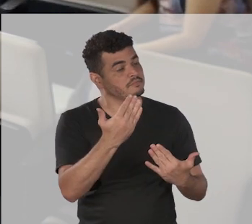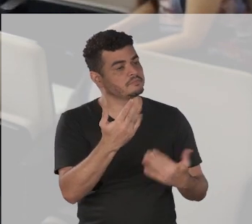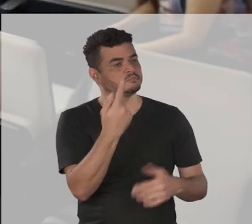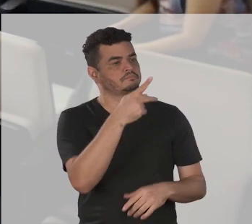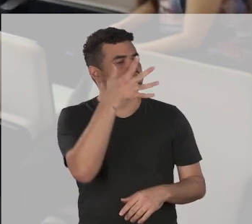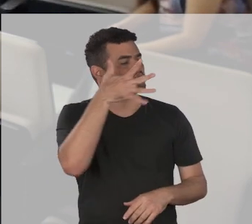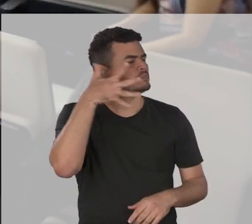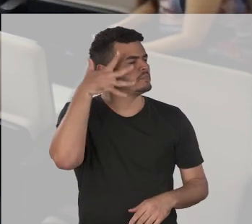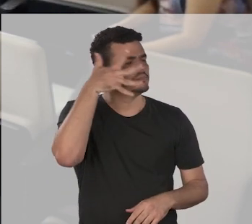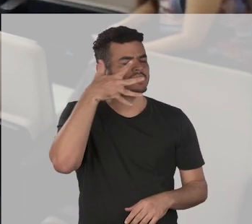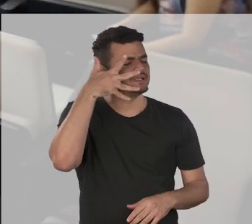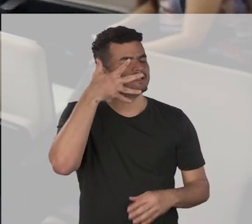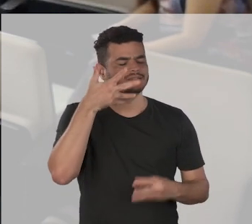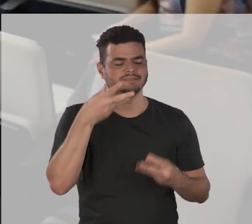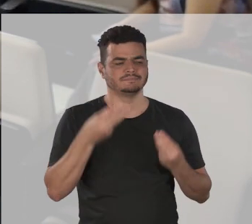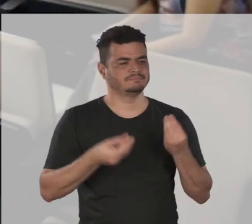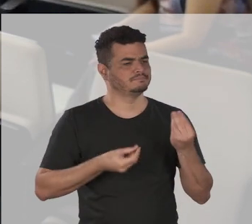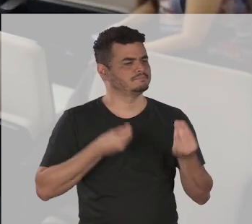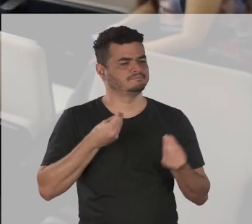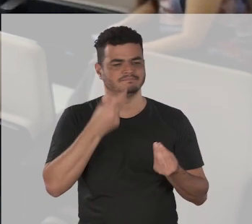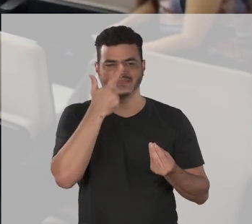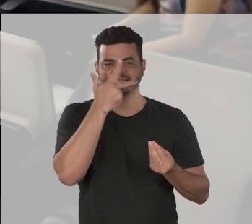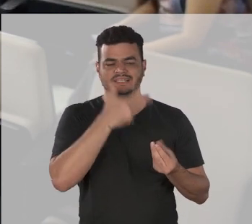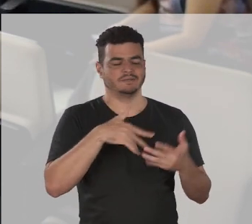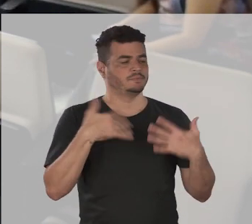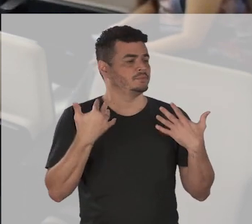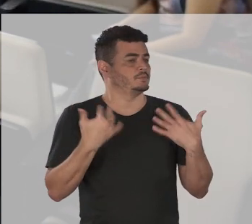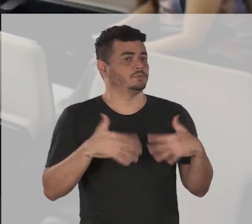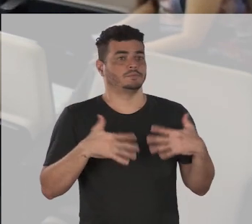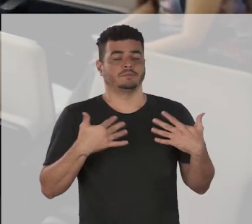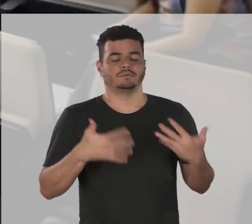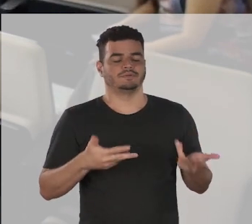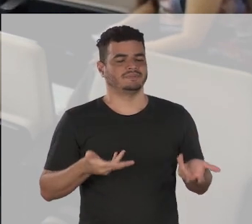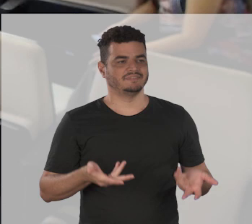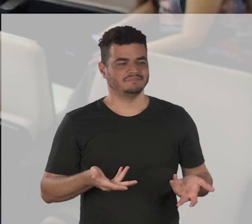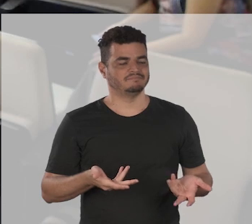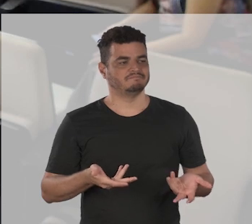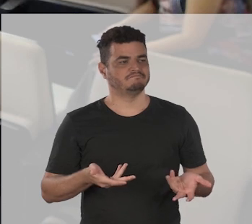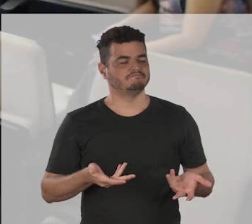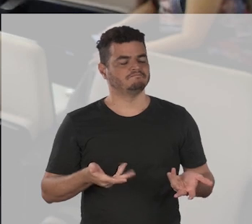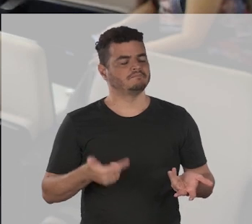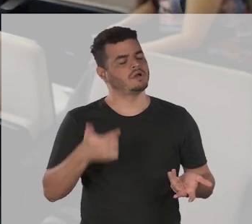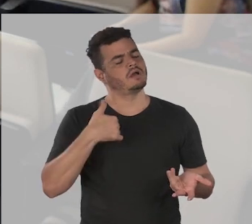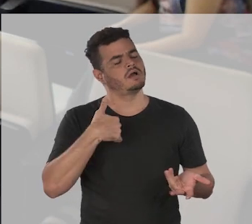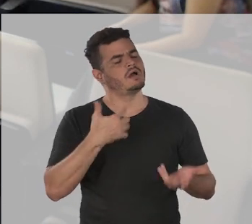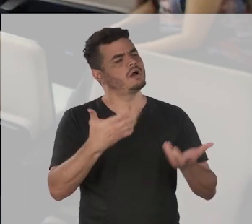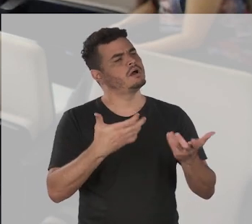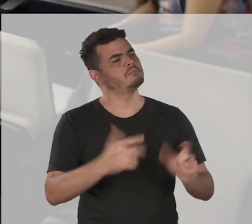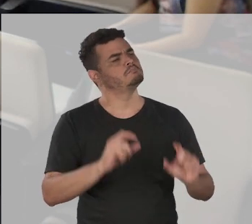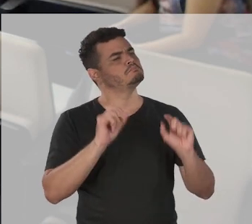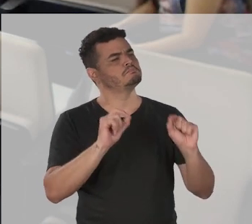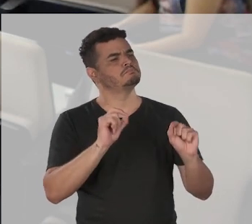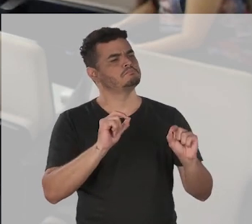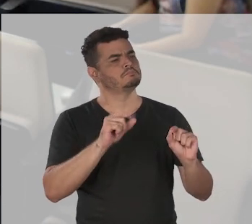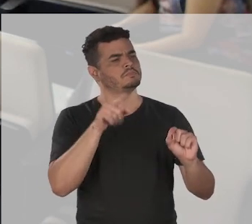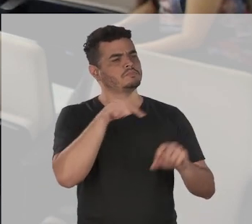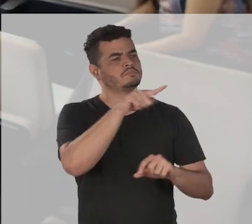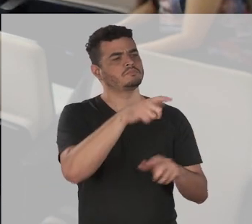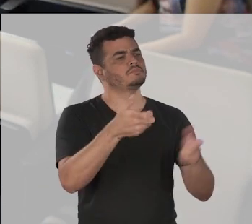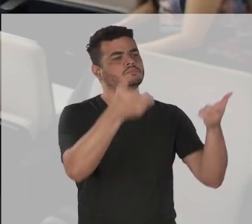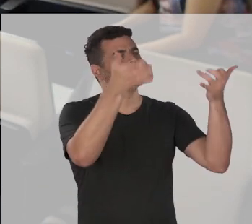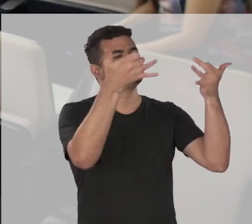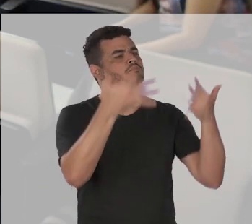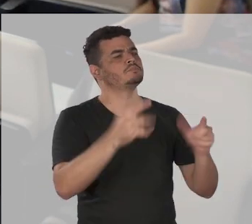sua apresentação, muito rica, né? E eu gostaria de ouvir você, assim, como